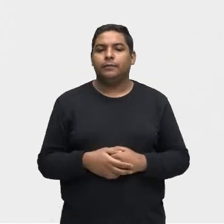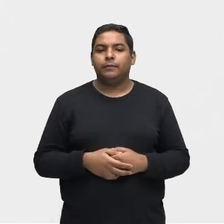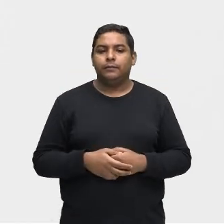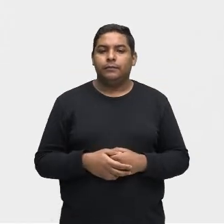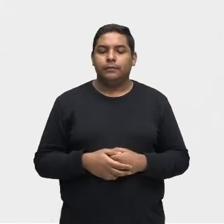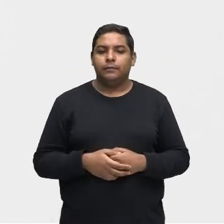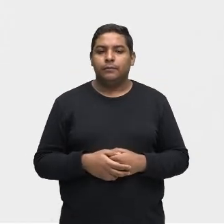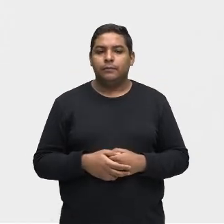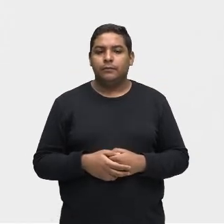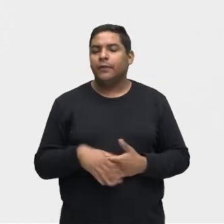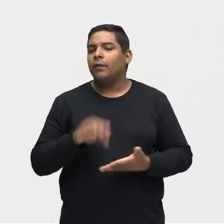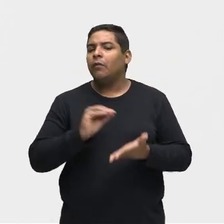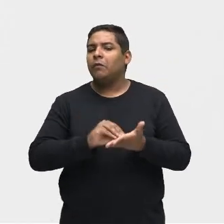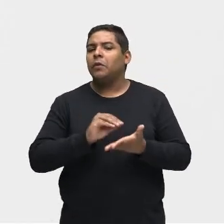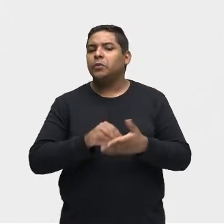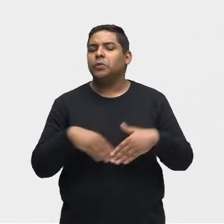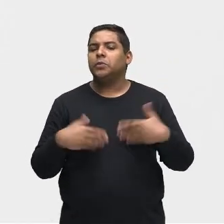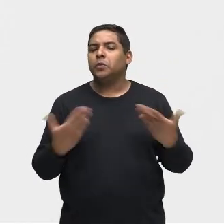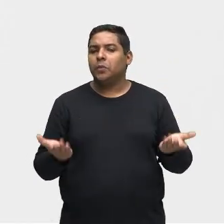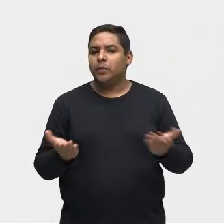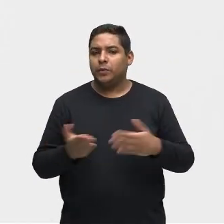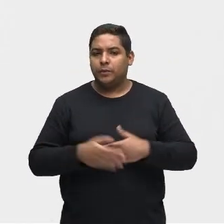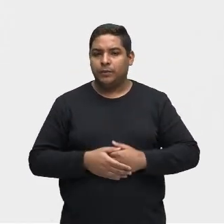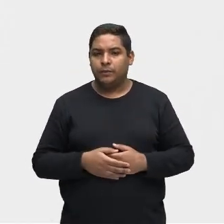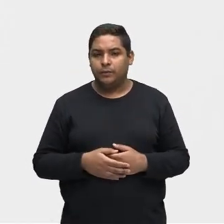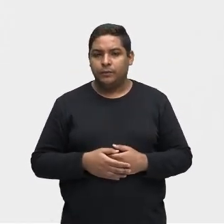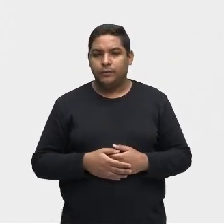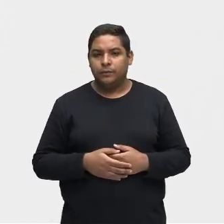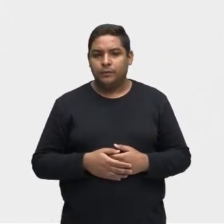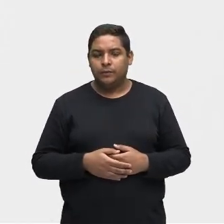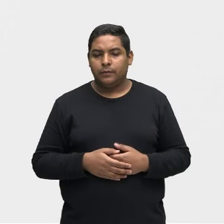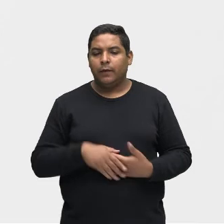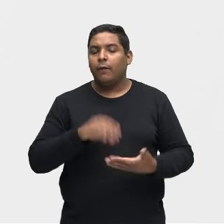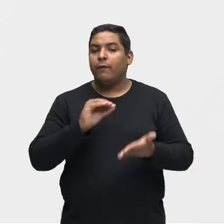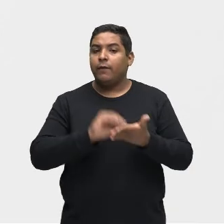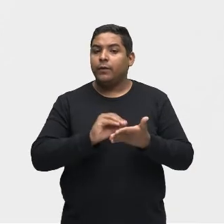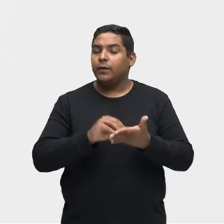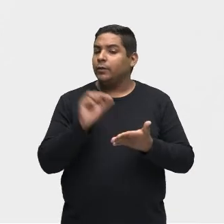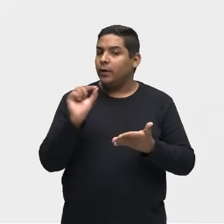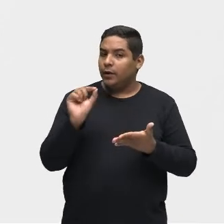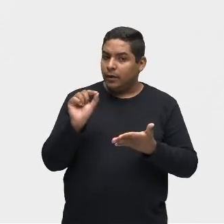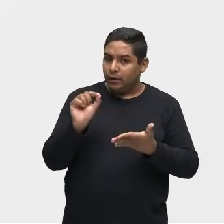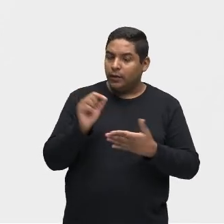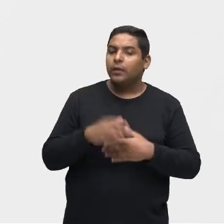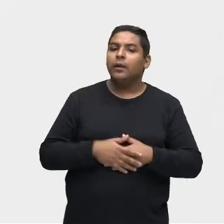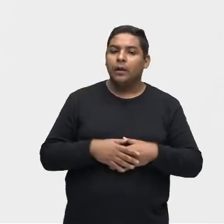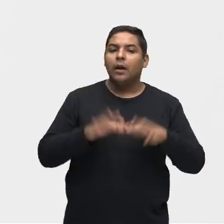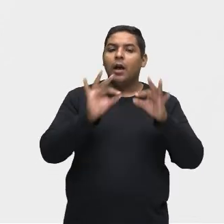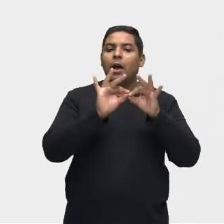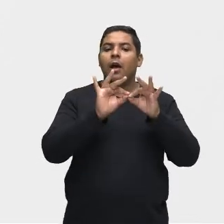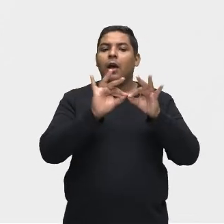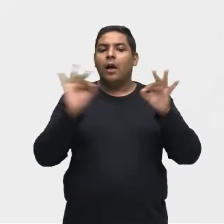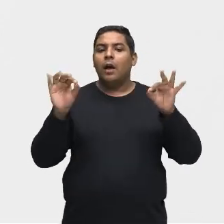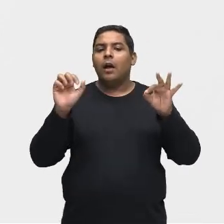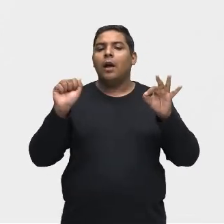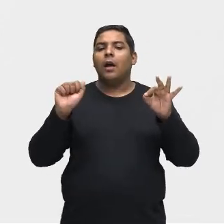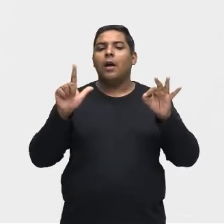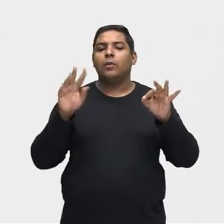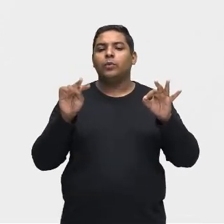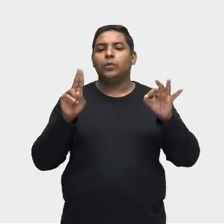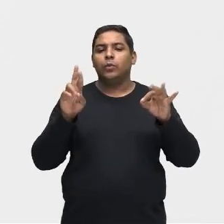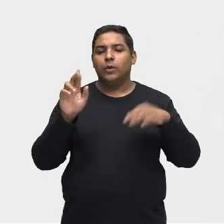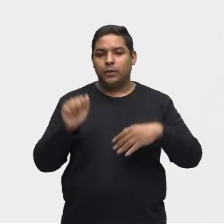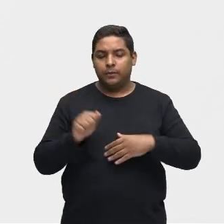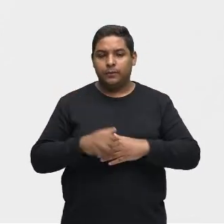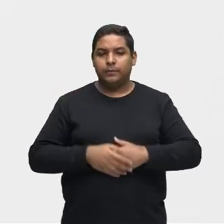está faltando? Faltando é a altura. A altura, ela é identificada por aquele segmento